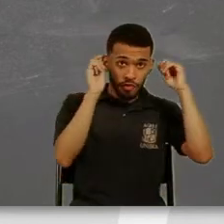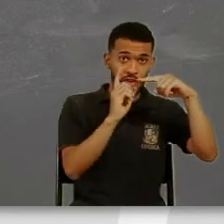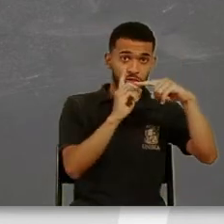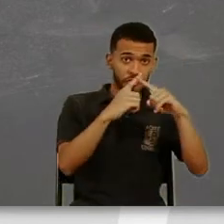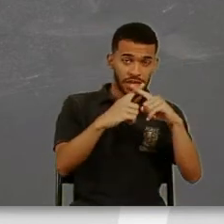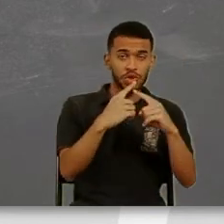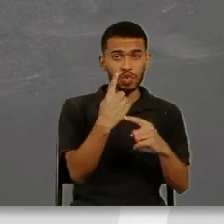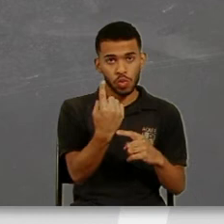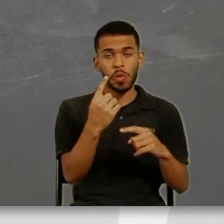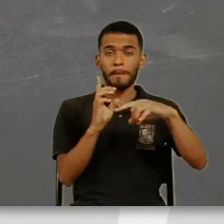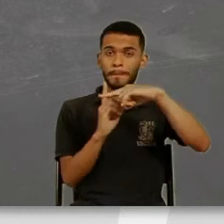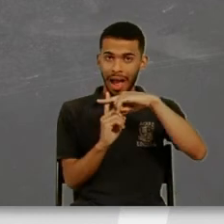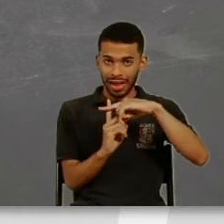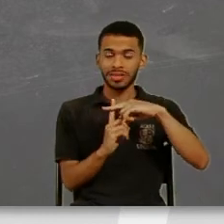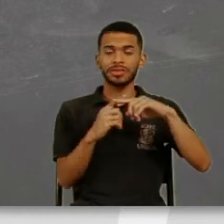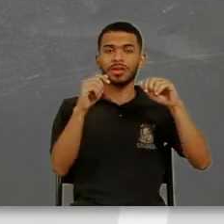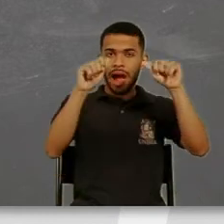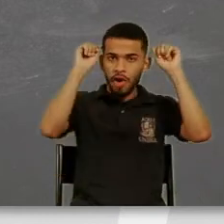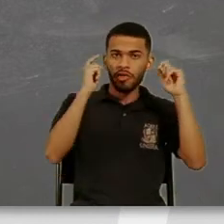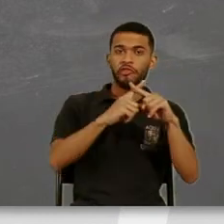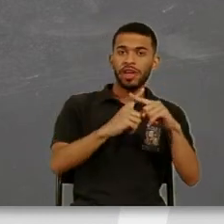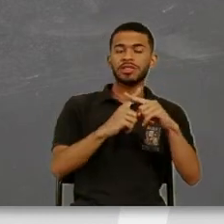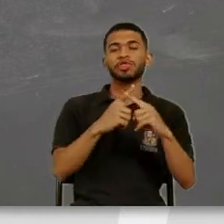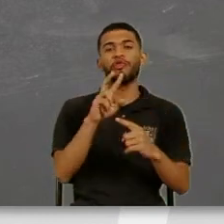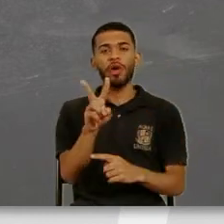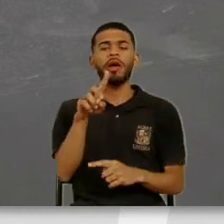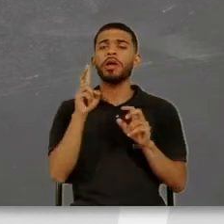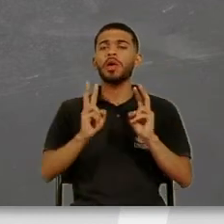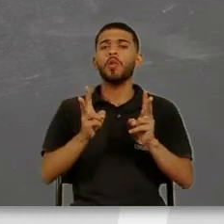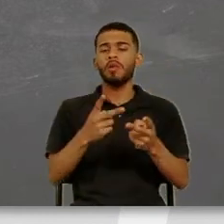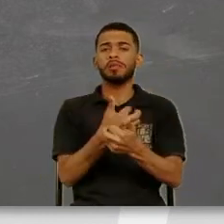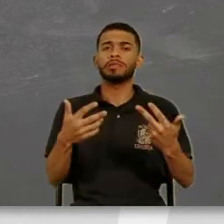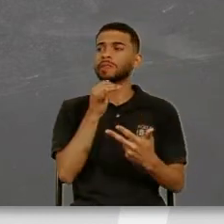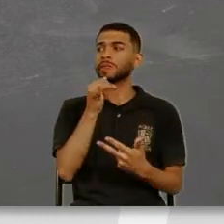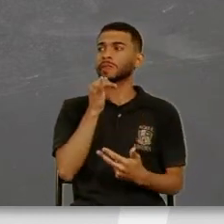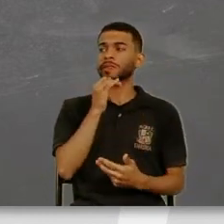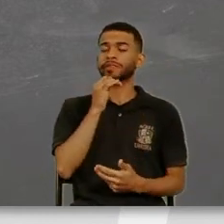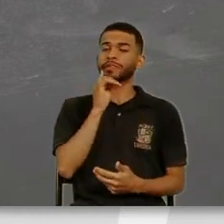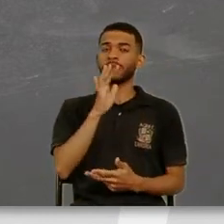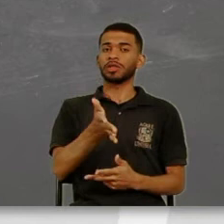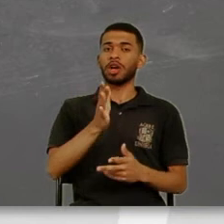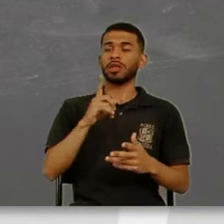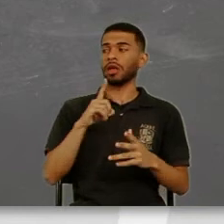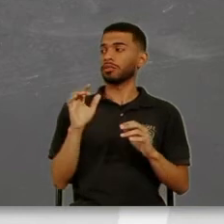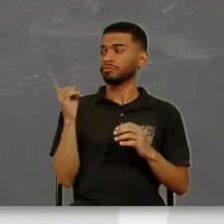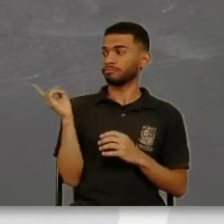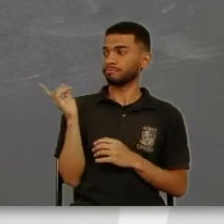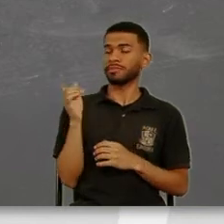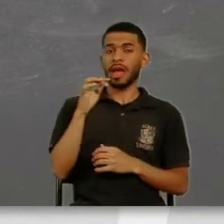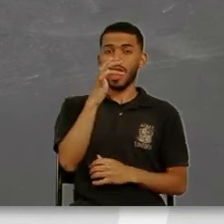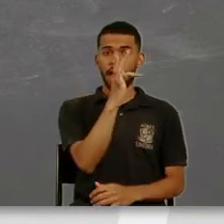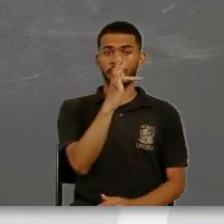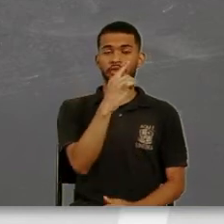mais alfa vezes V é a mesma coisa que eu dizer para vocês que eu tenho, já que é definida aqui, ó, como F de U igual